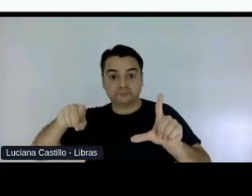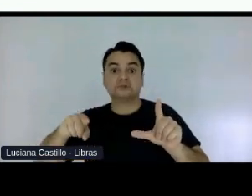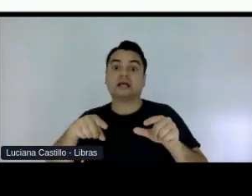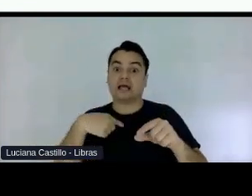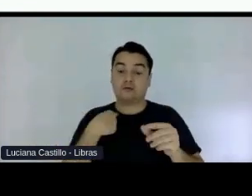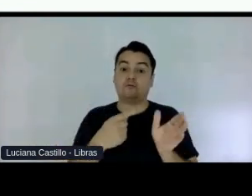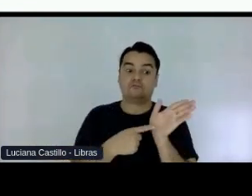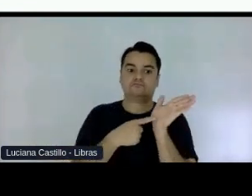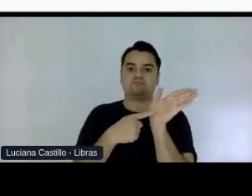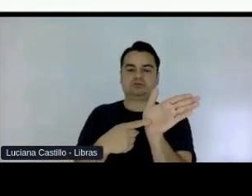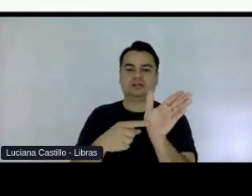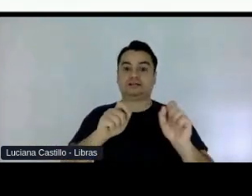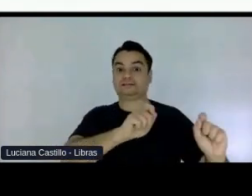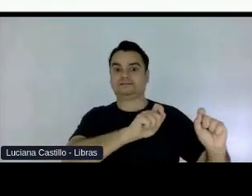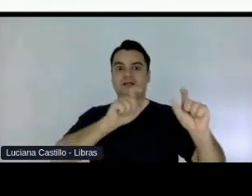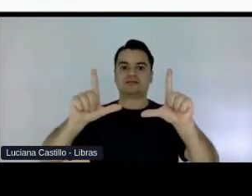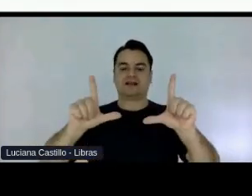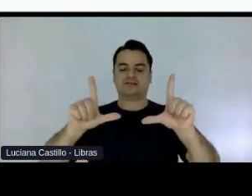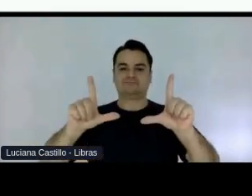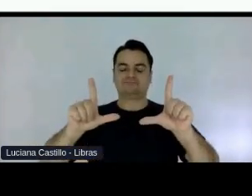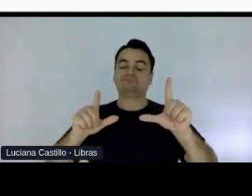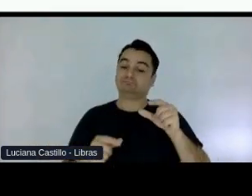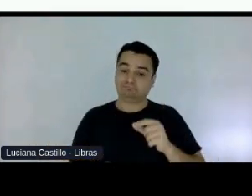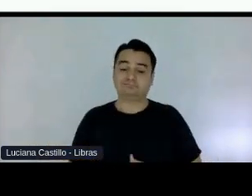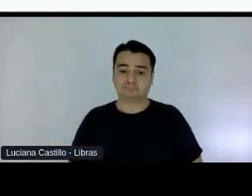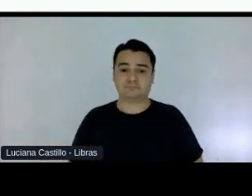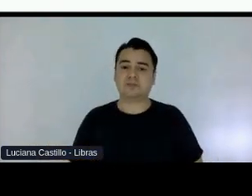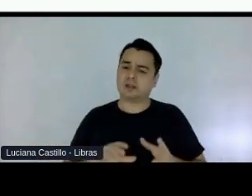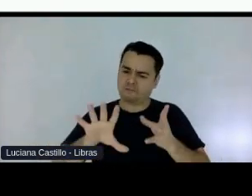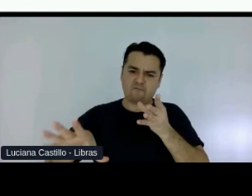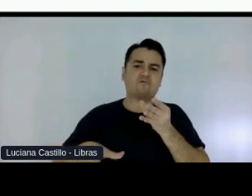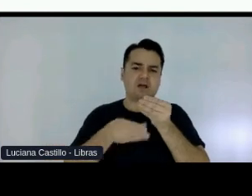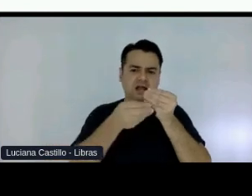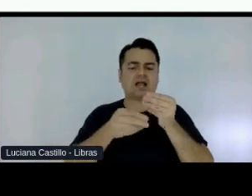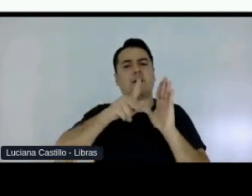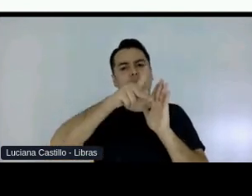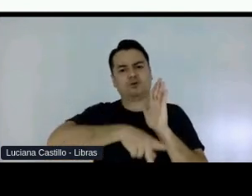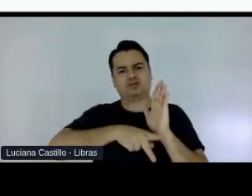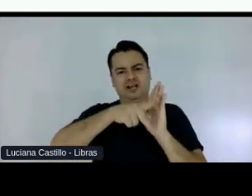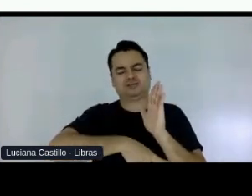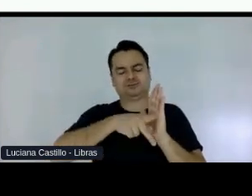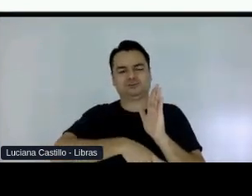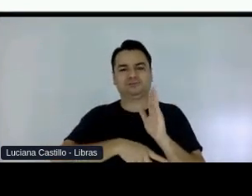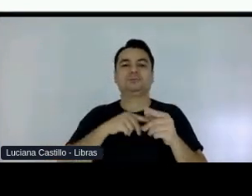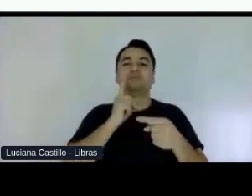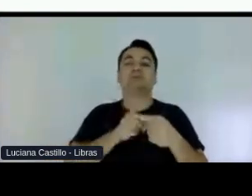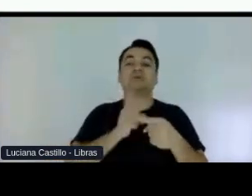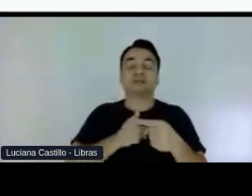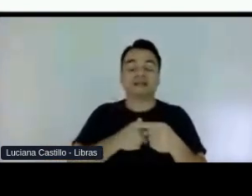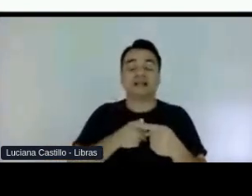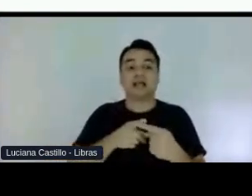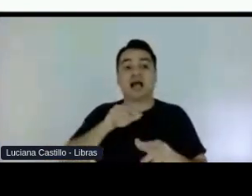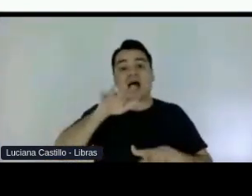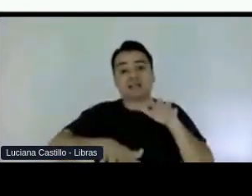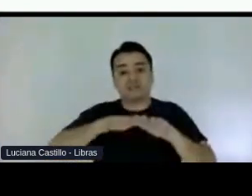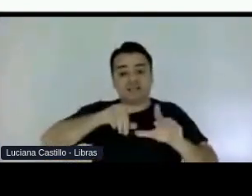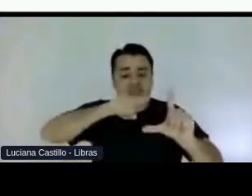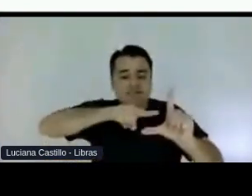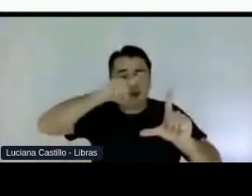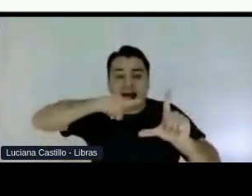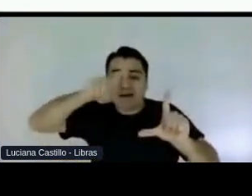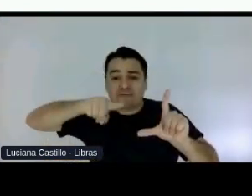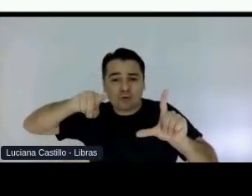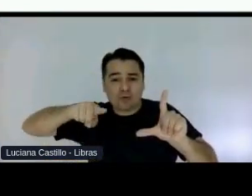na tela, né? Então, ele vai ser bastante agregador aí para o projeto, já que leitura de gráfico pode não ser acessível a todo